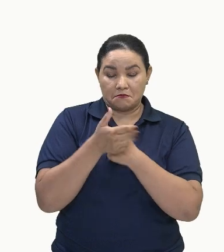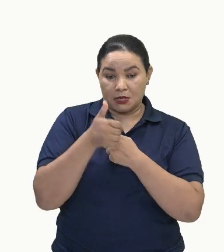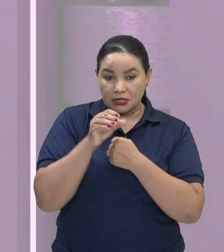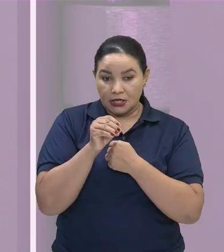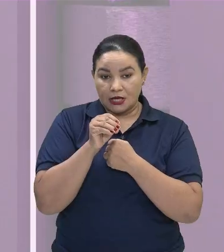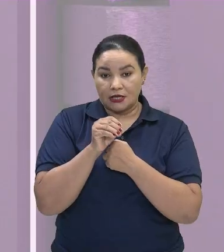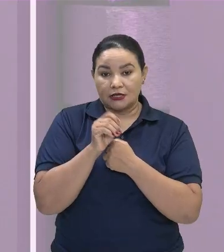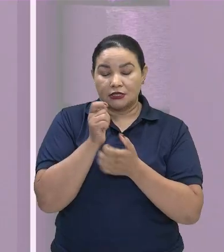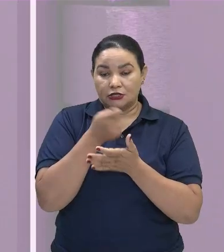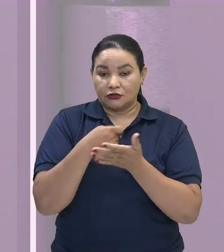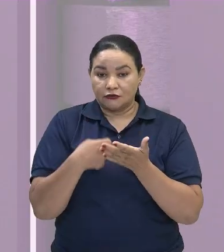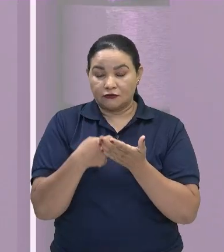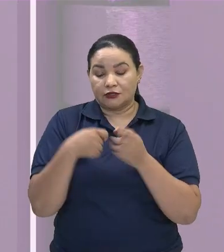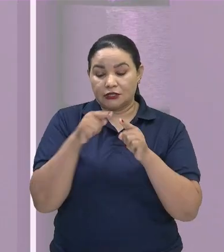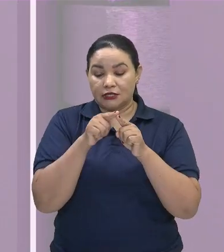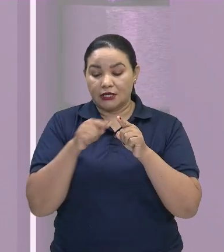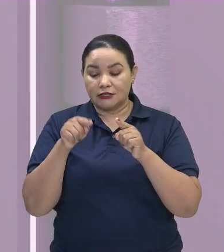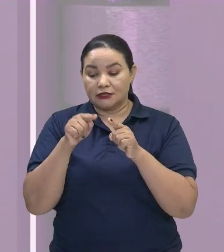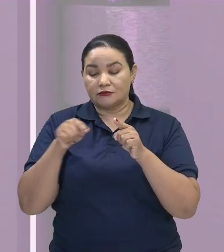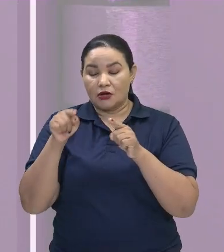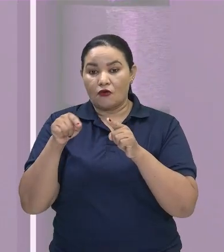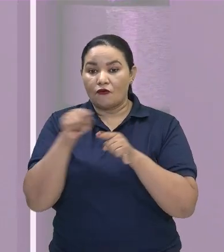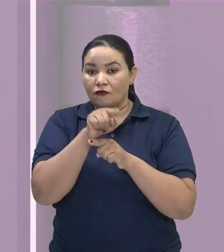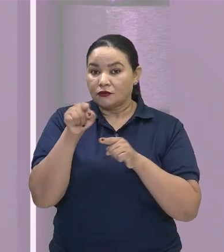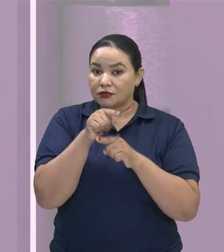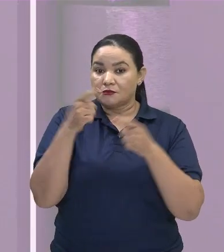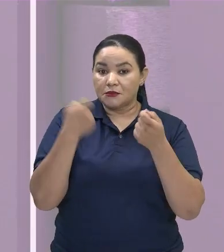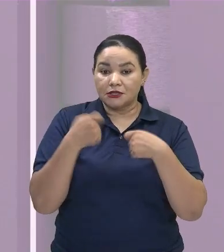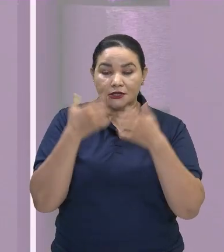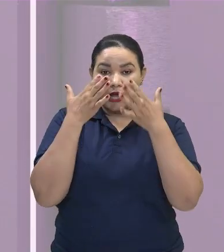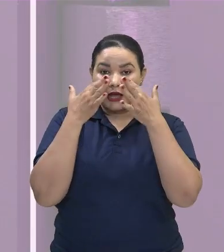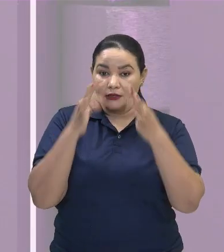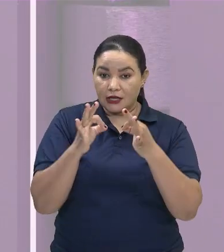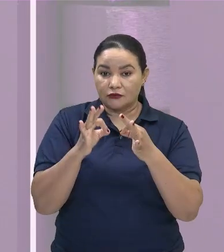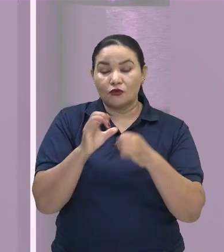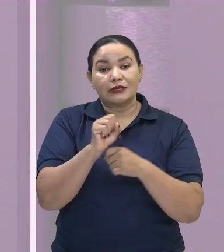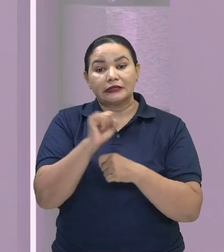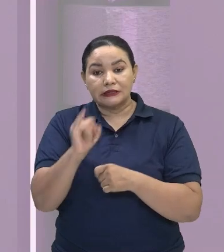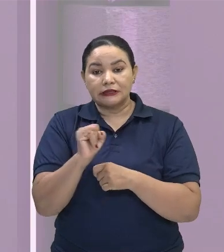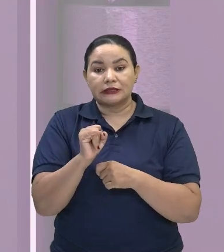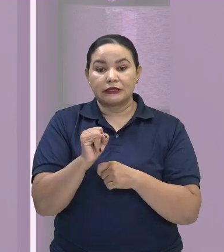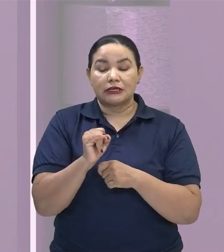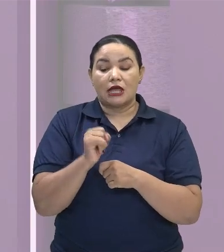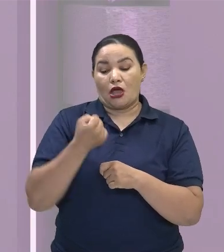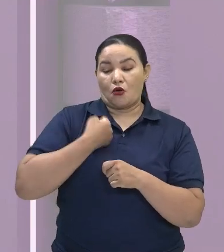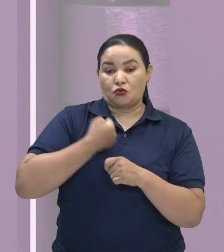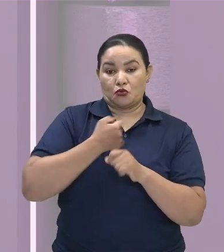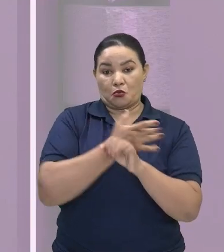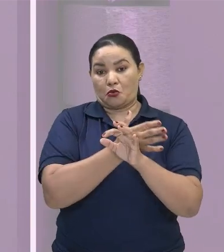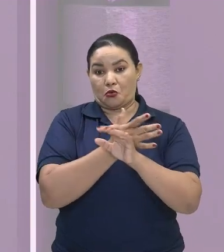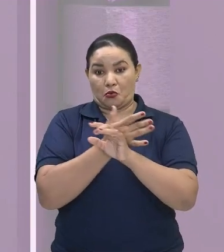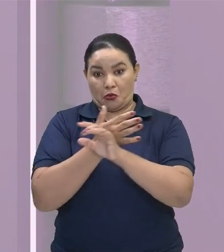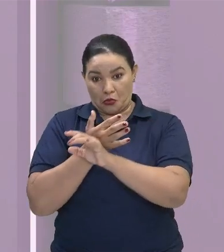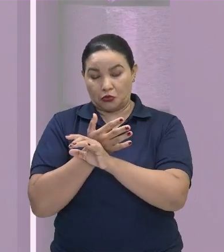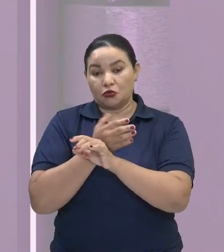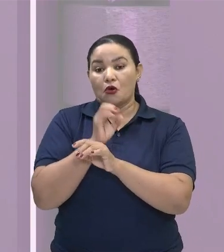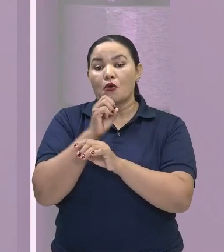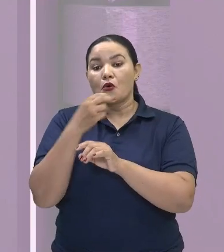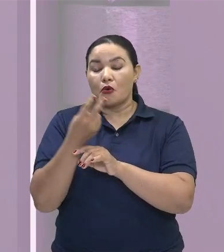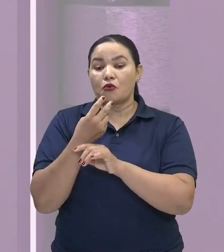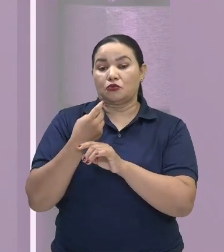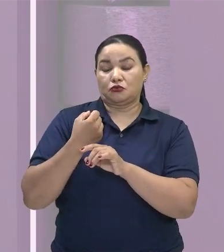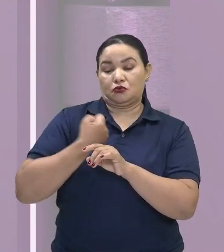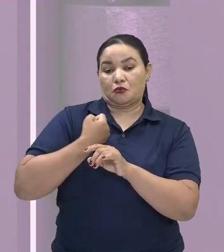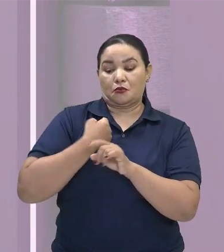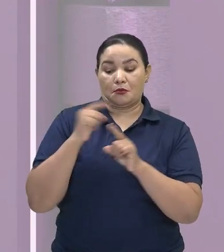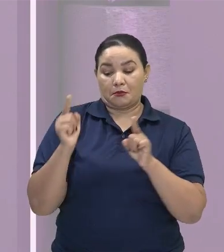forma decimal, você tem que ficar atento, primeira coisa, se esse número é um número grande, né, ou um número pequeno.